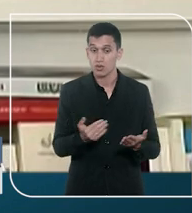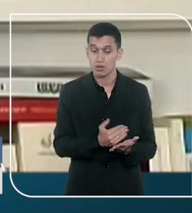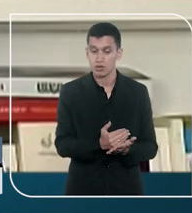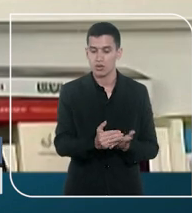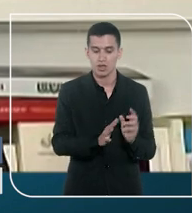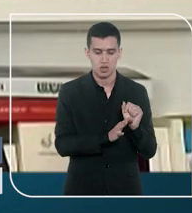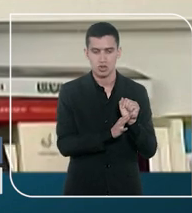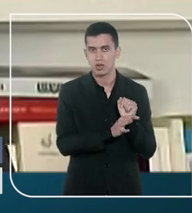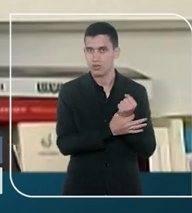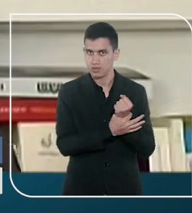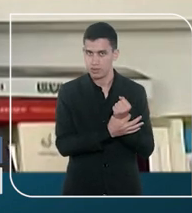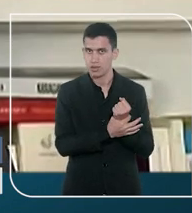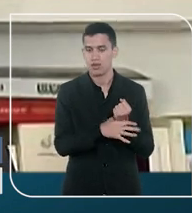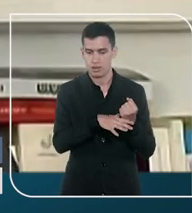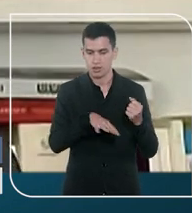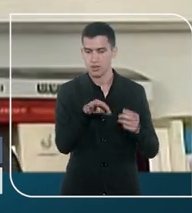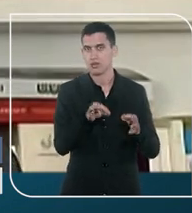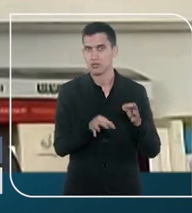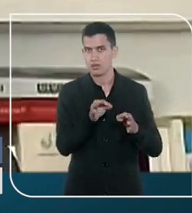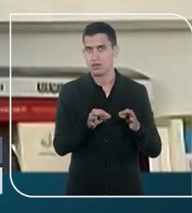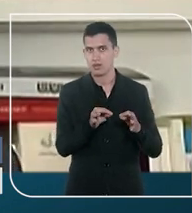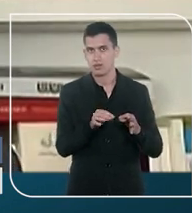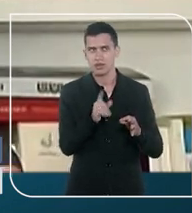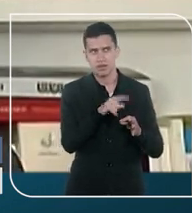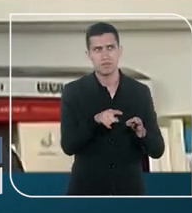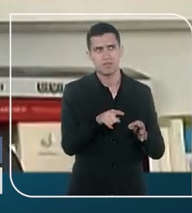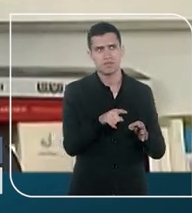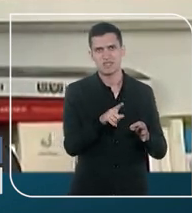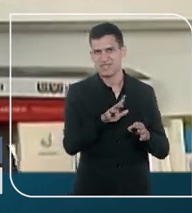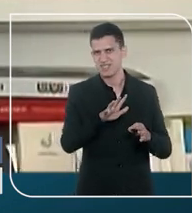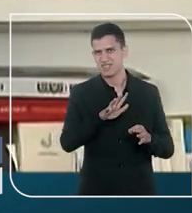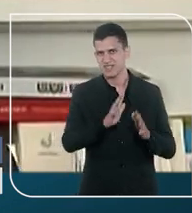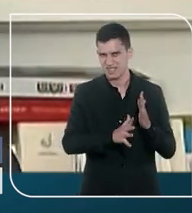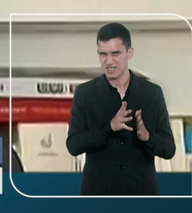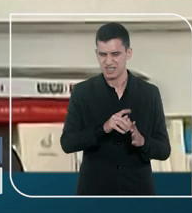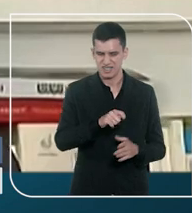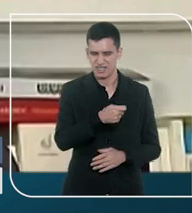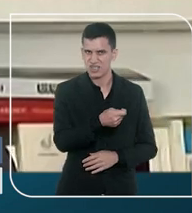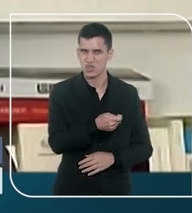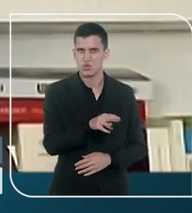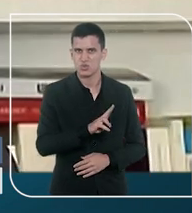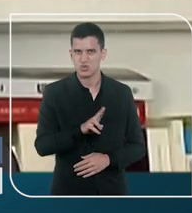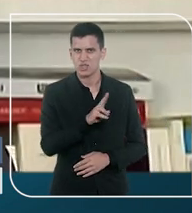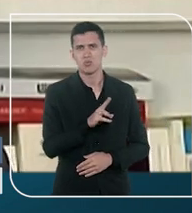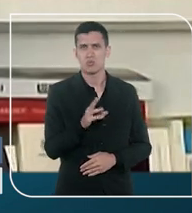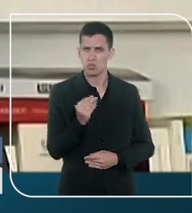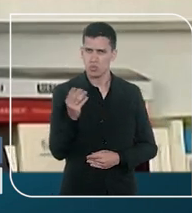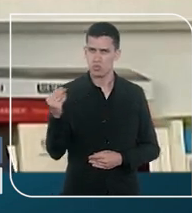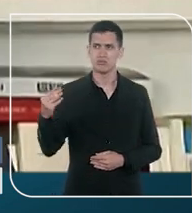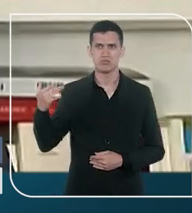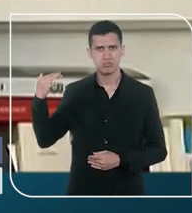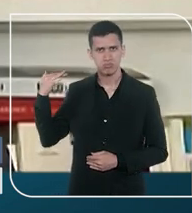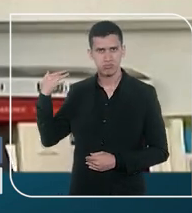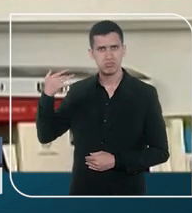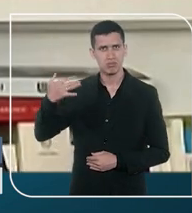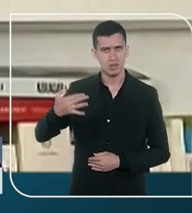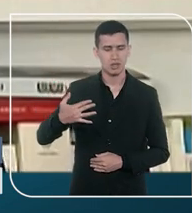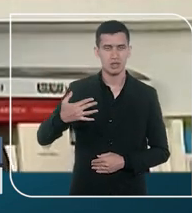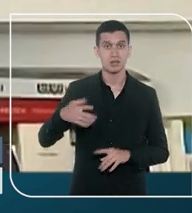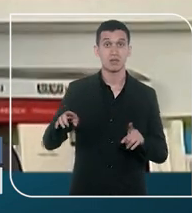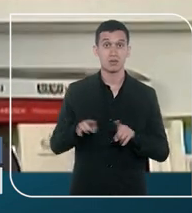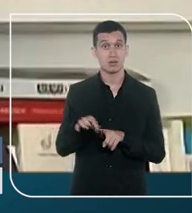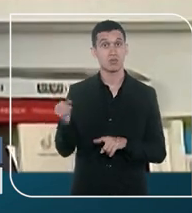segurança jurídica, né? Eu acho que essa expressão é uma expressão que tem sido tão utilizada, né, nos últimos tempos, e eu acho importante a gente